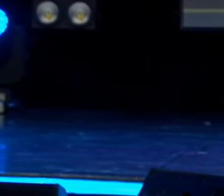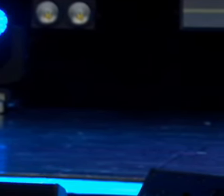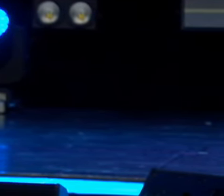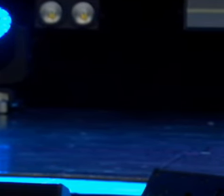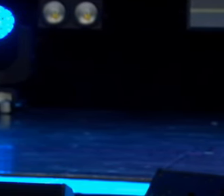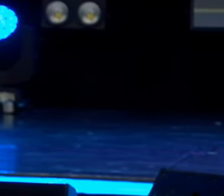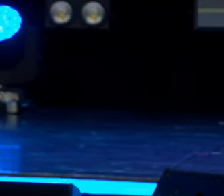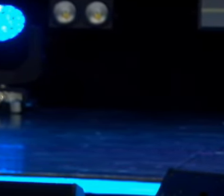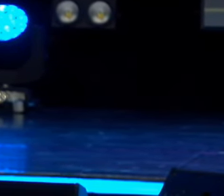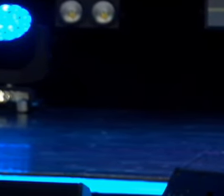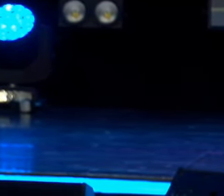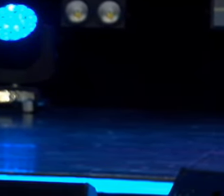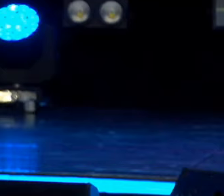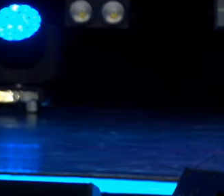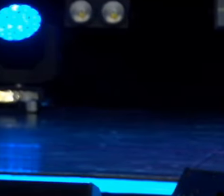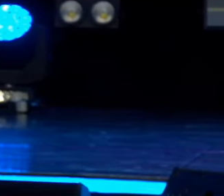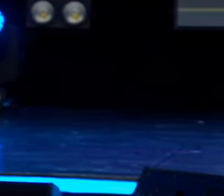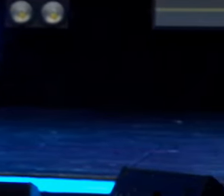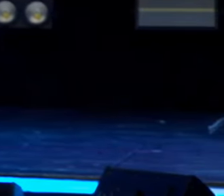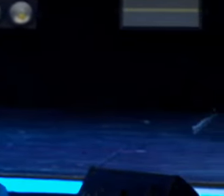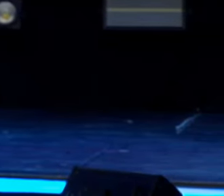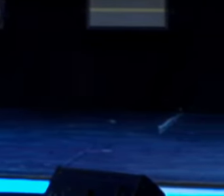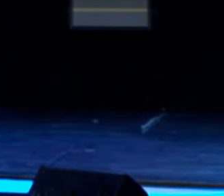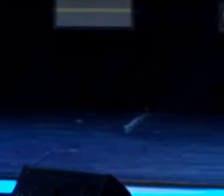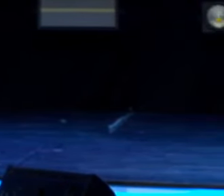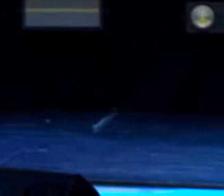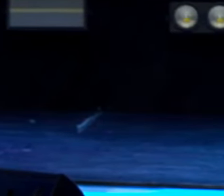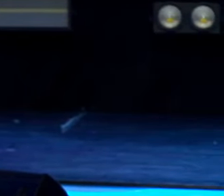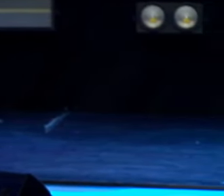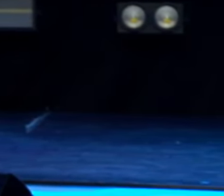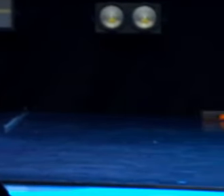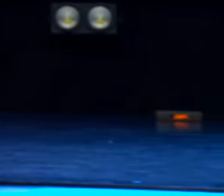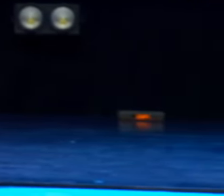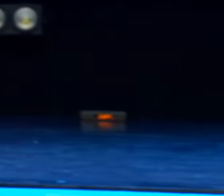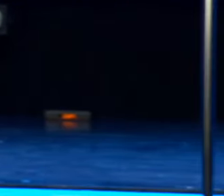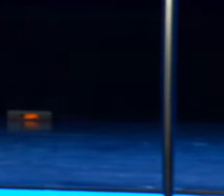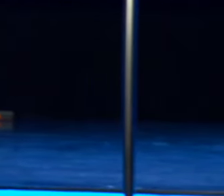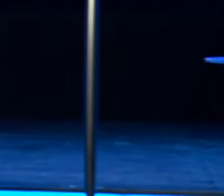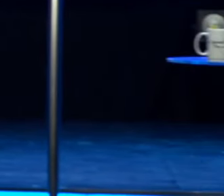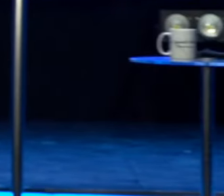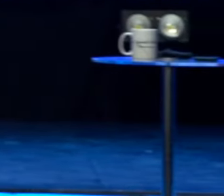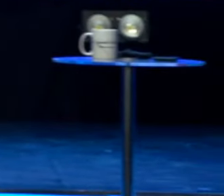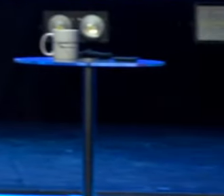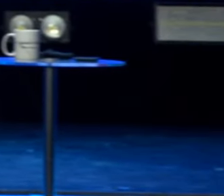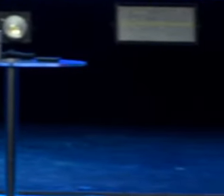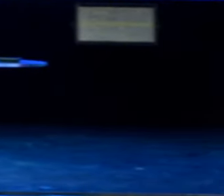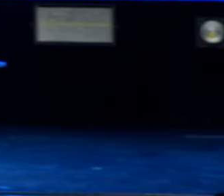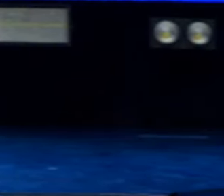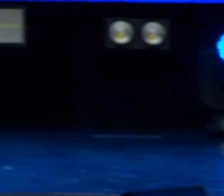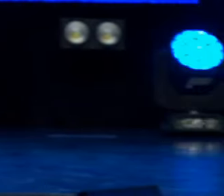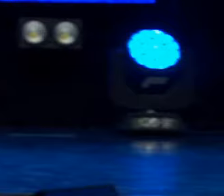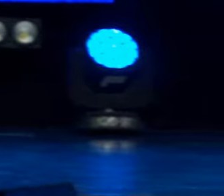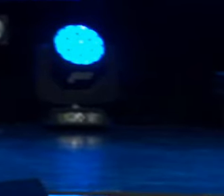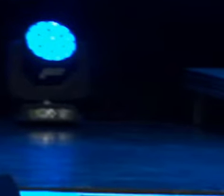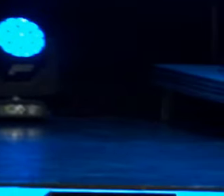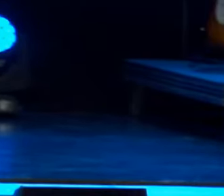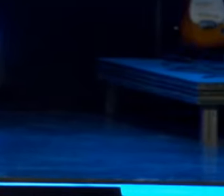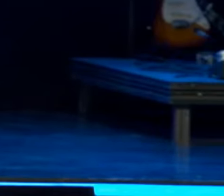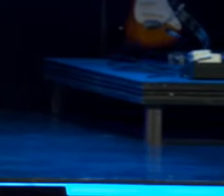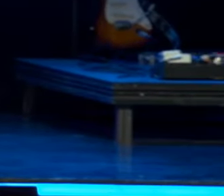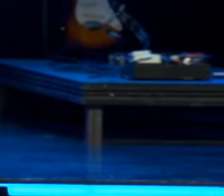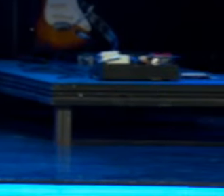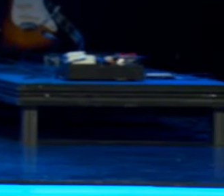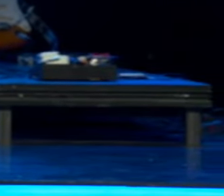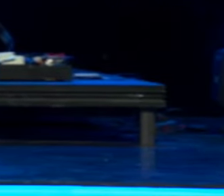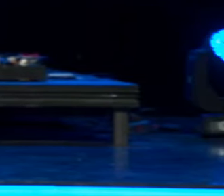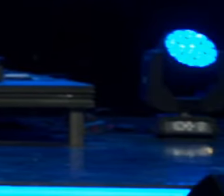proféticos, né? Tem mais alguém do manto aqui? Aleluia! Agora, senti o fogo aqui, hein? Eu vou pregar para cá, hein? O pessoal do